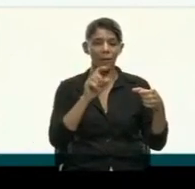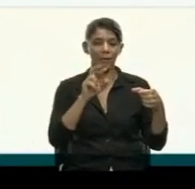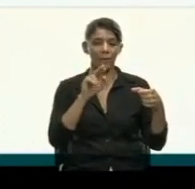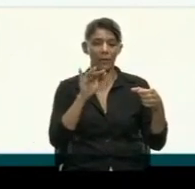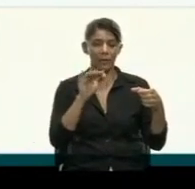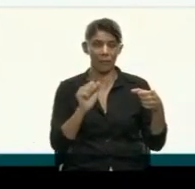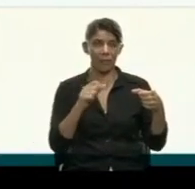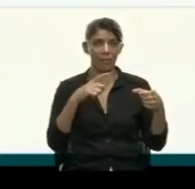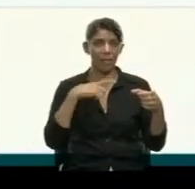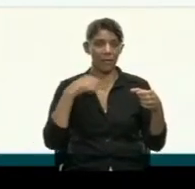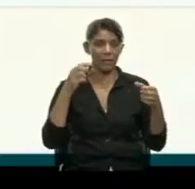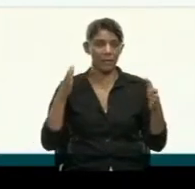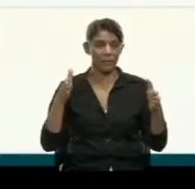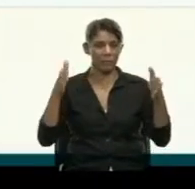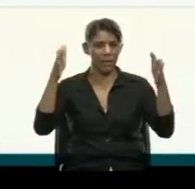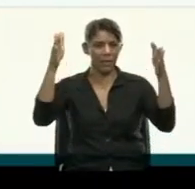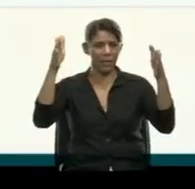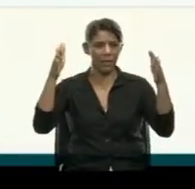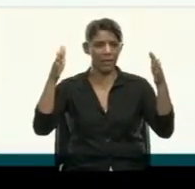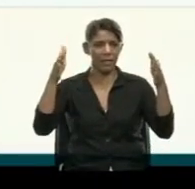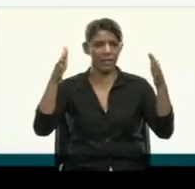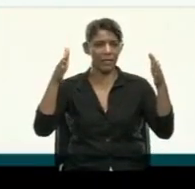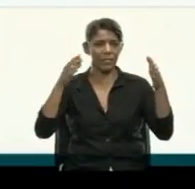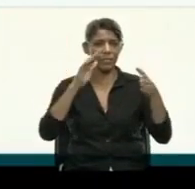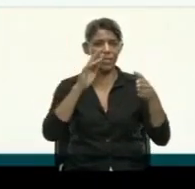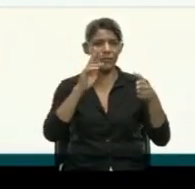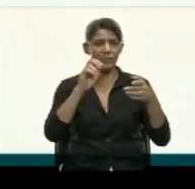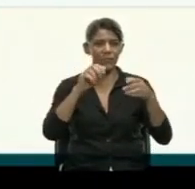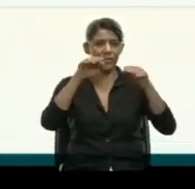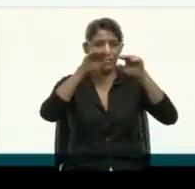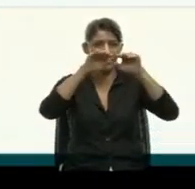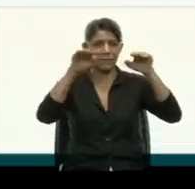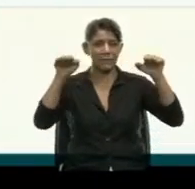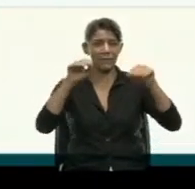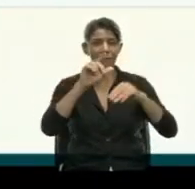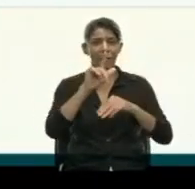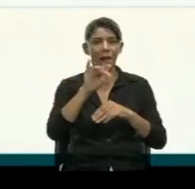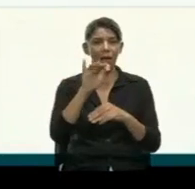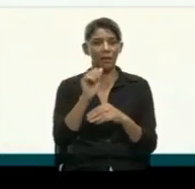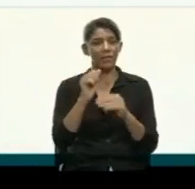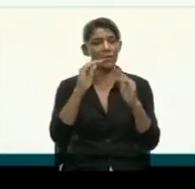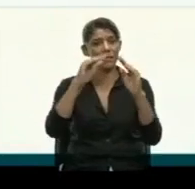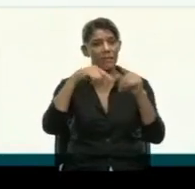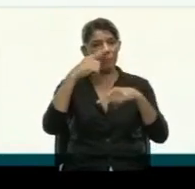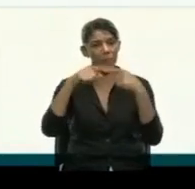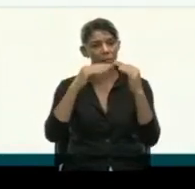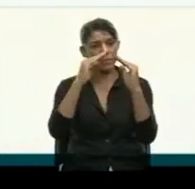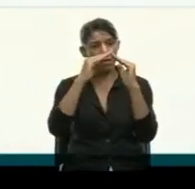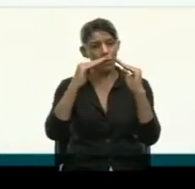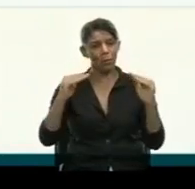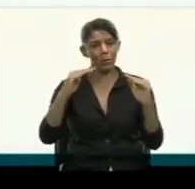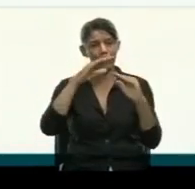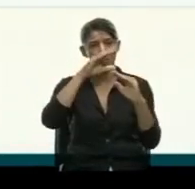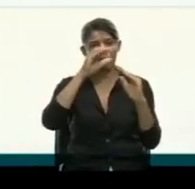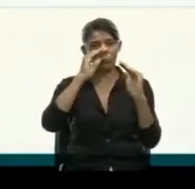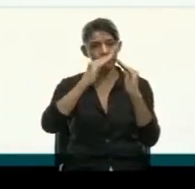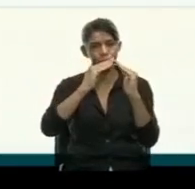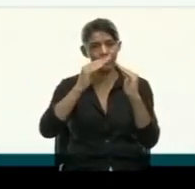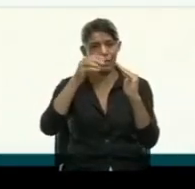por parede, pilar, viga, laje ou a cobertura em si. Tudo